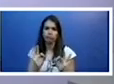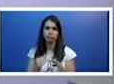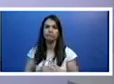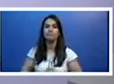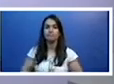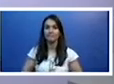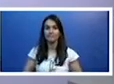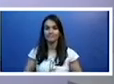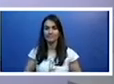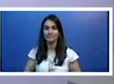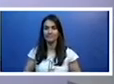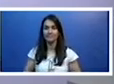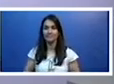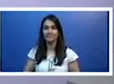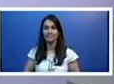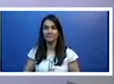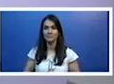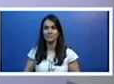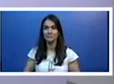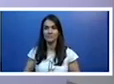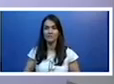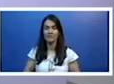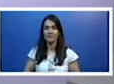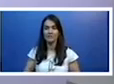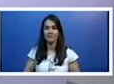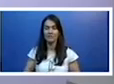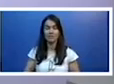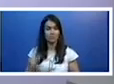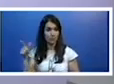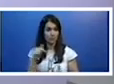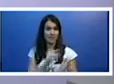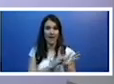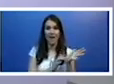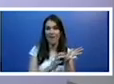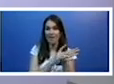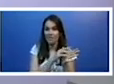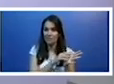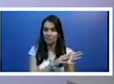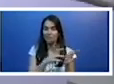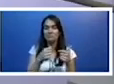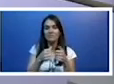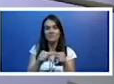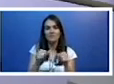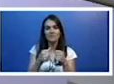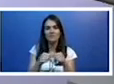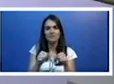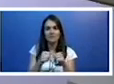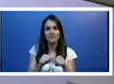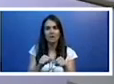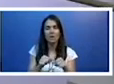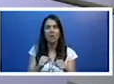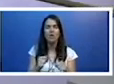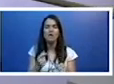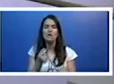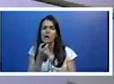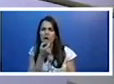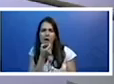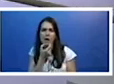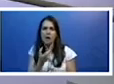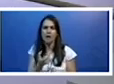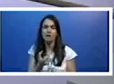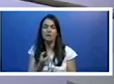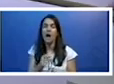tangente de 1 vai aparecer o resultado. Como as calculadoras todas estão em abreviação de inglês, a única coisa que